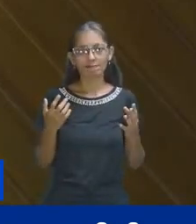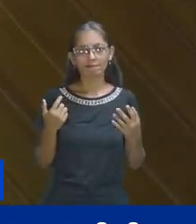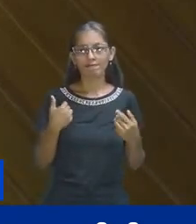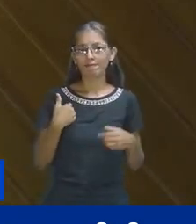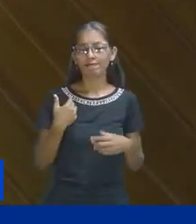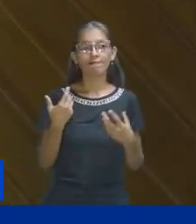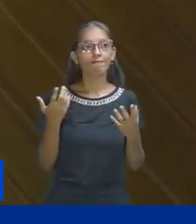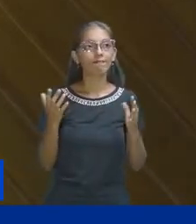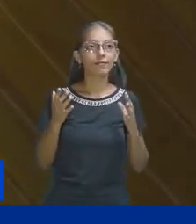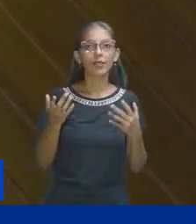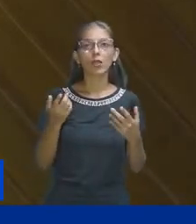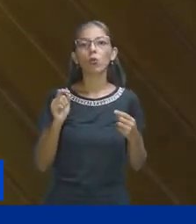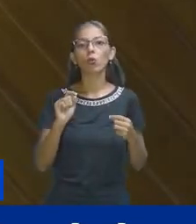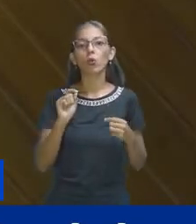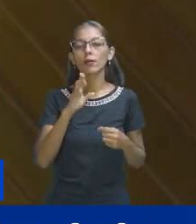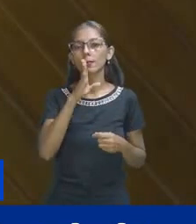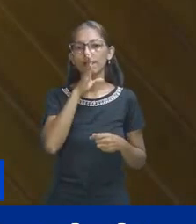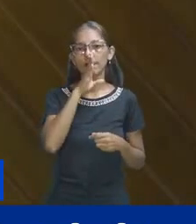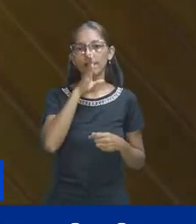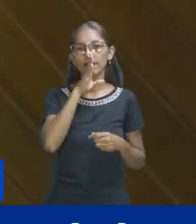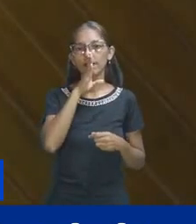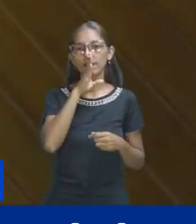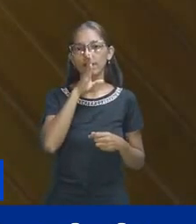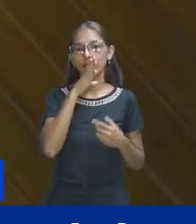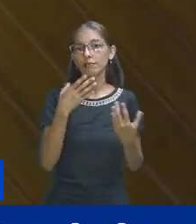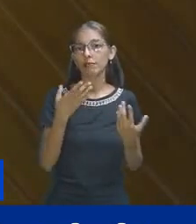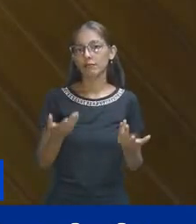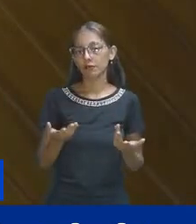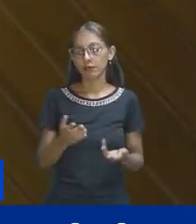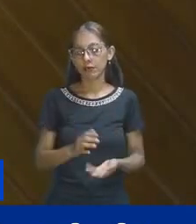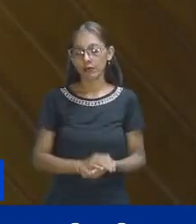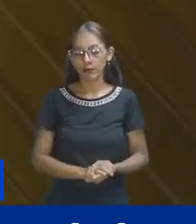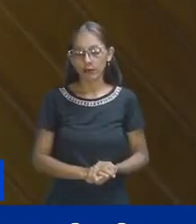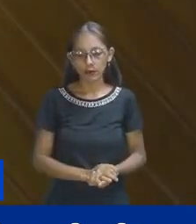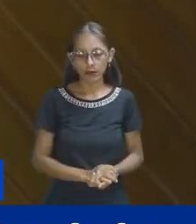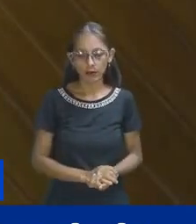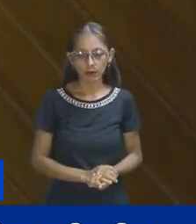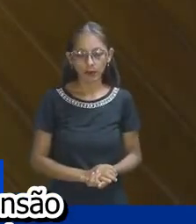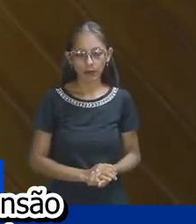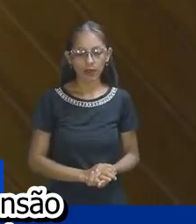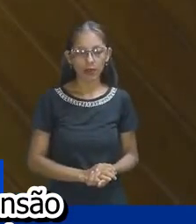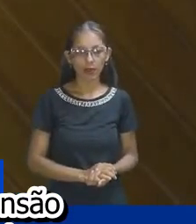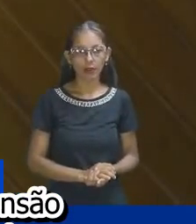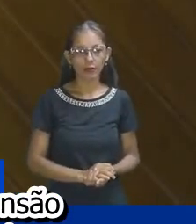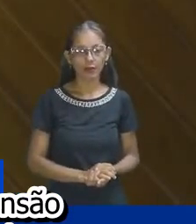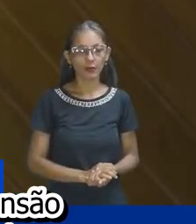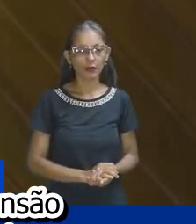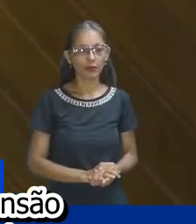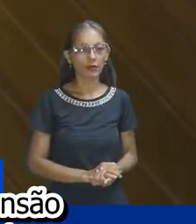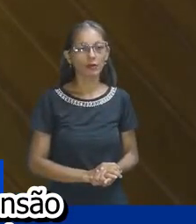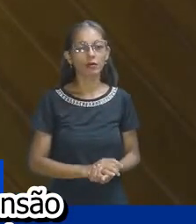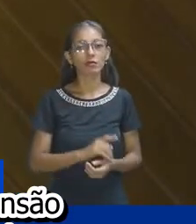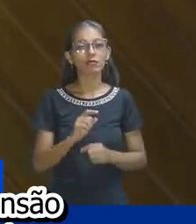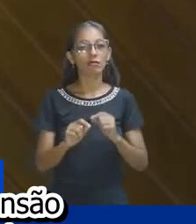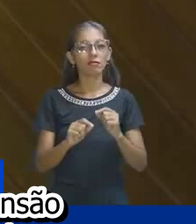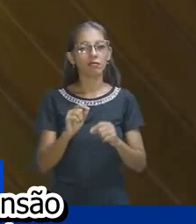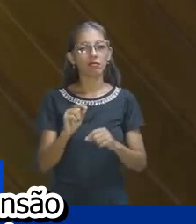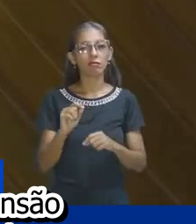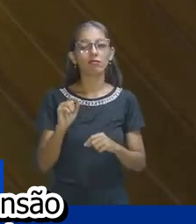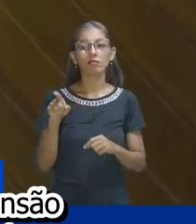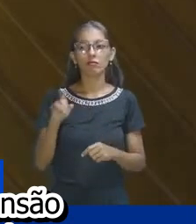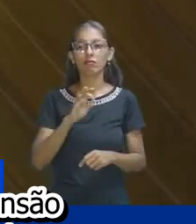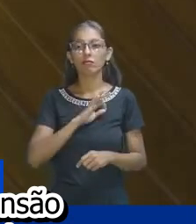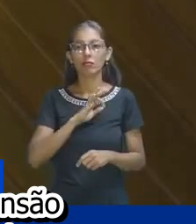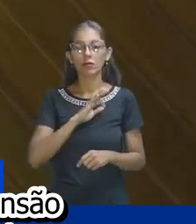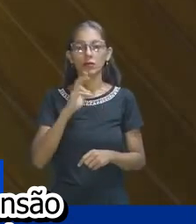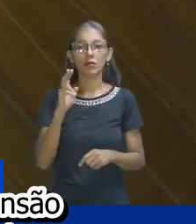permanecer calado. E aqui, Excelência, já temos que ressaltar algumas situações. Primeiro, o termo de apreensão comprova que houve